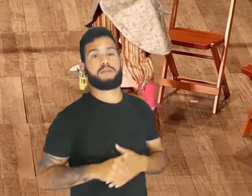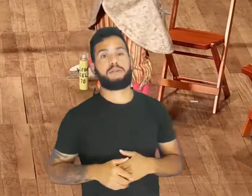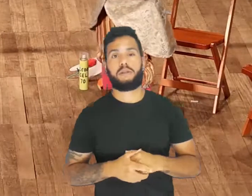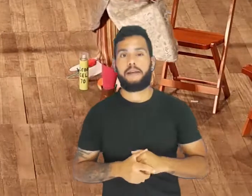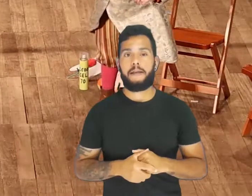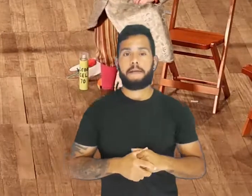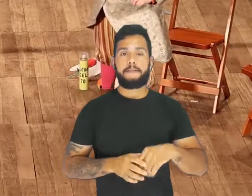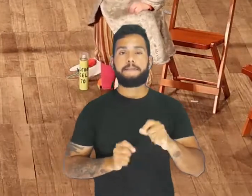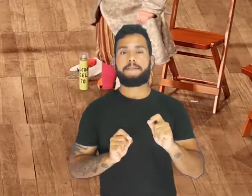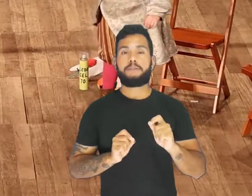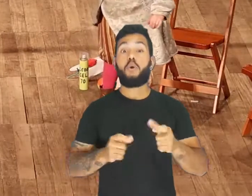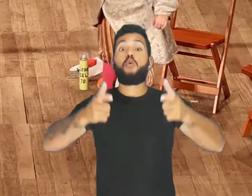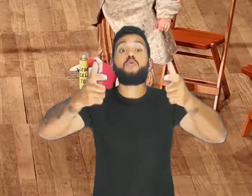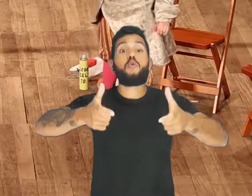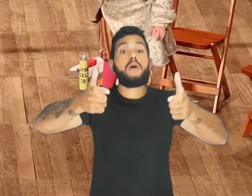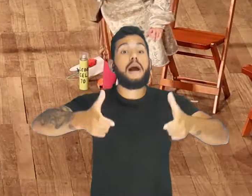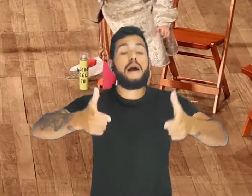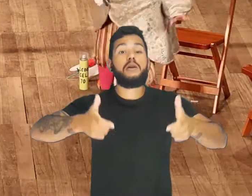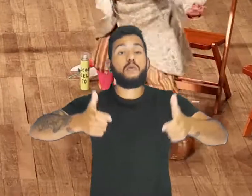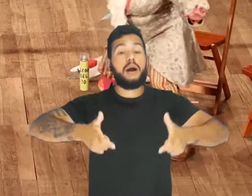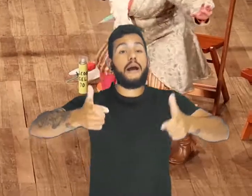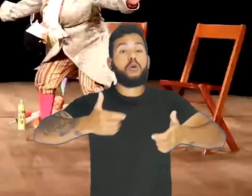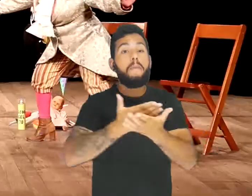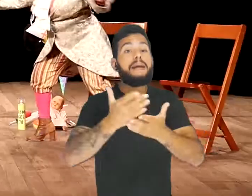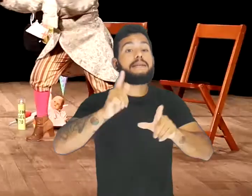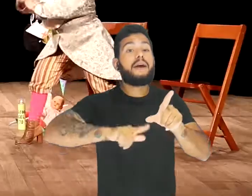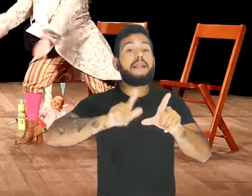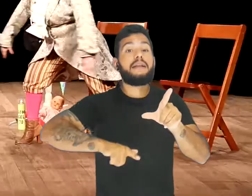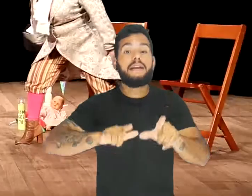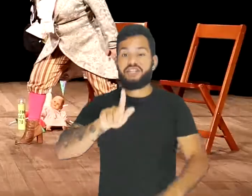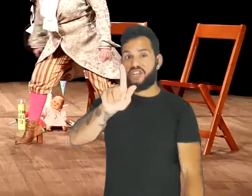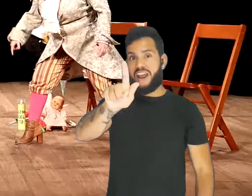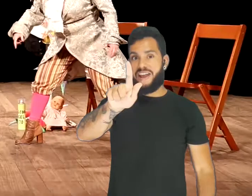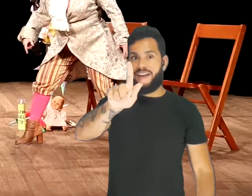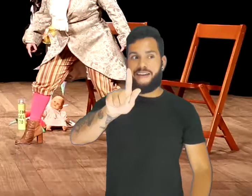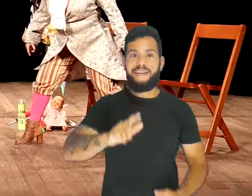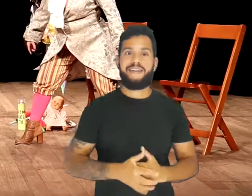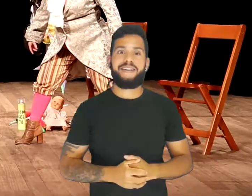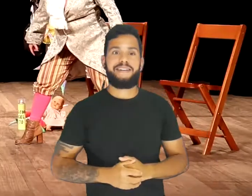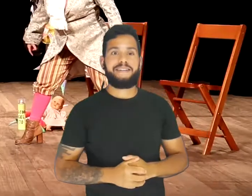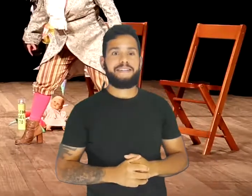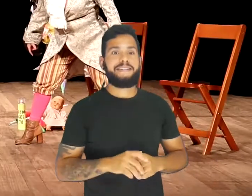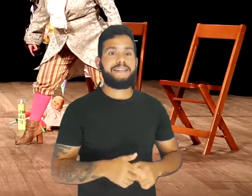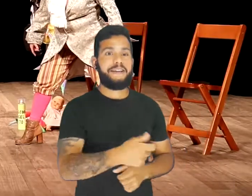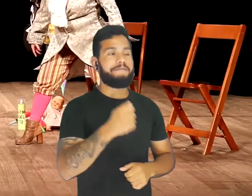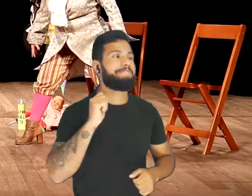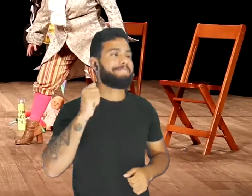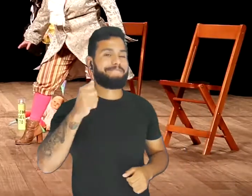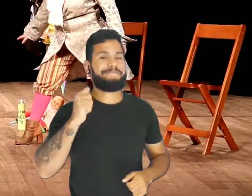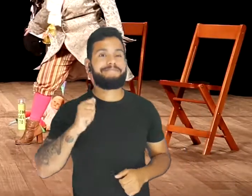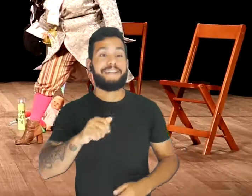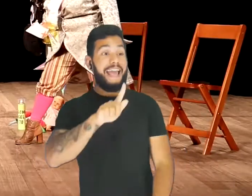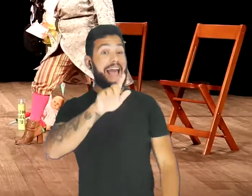duas? Não, uma. É um... Tô pronto, vai. Personagem um também? Um lugar. Lugar. Lugar